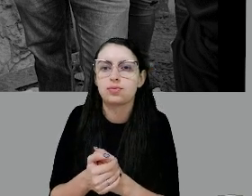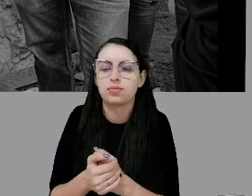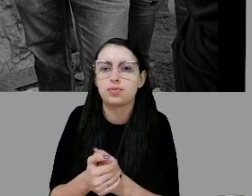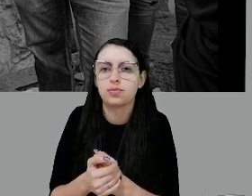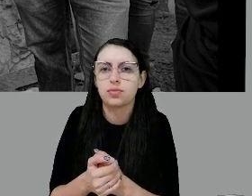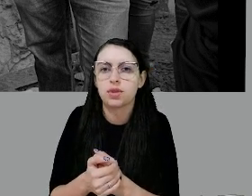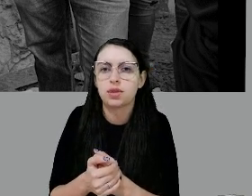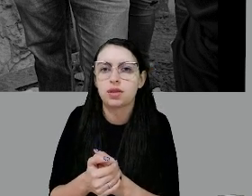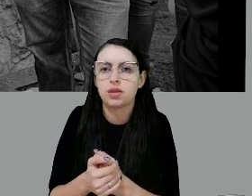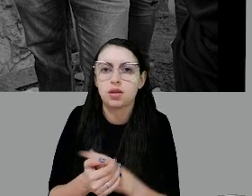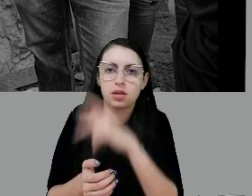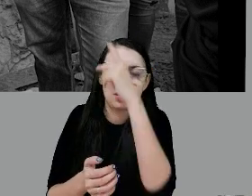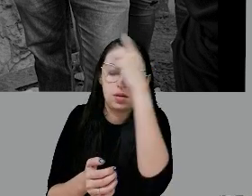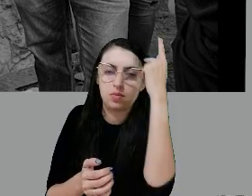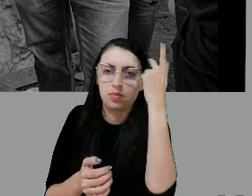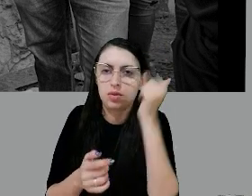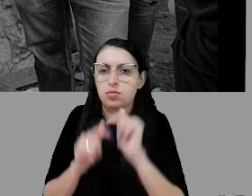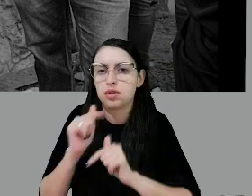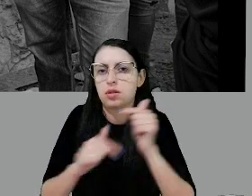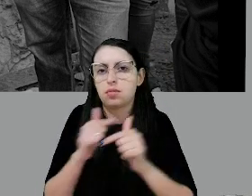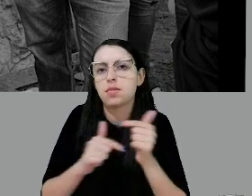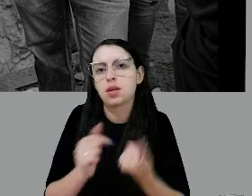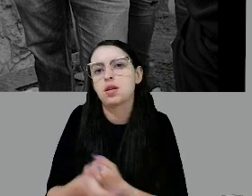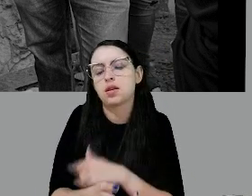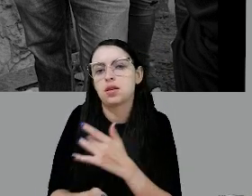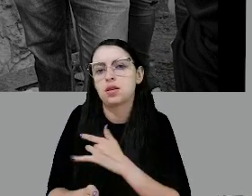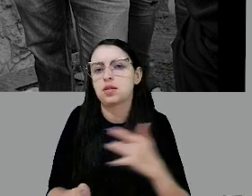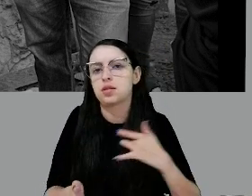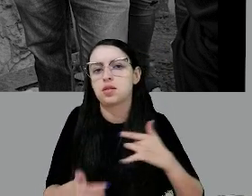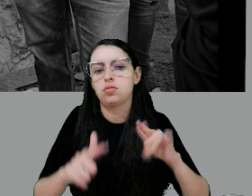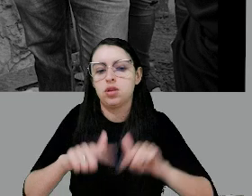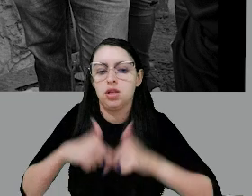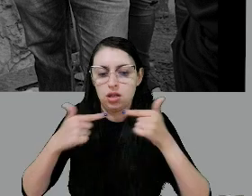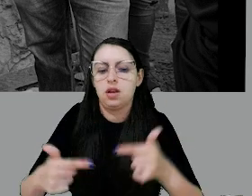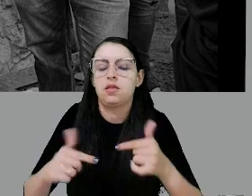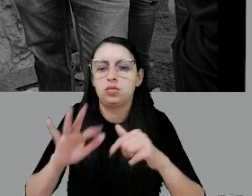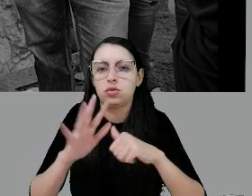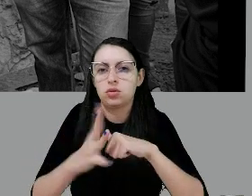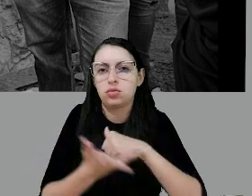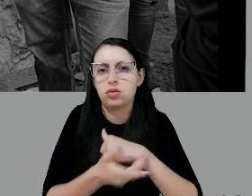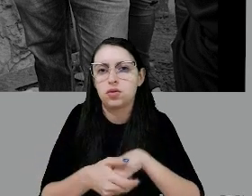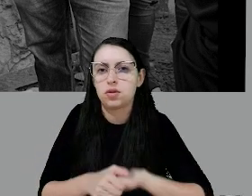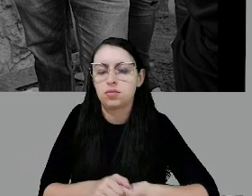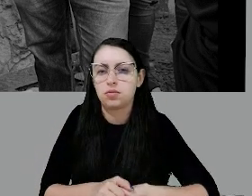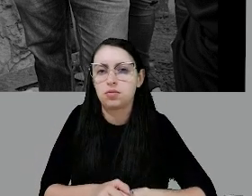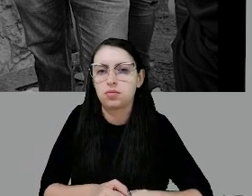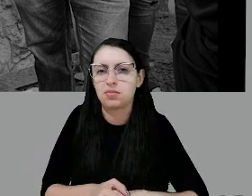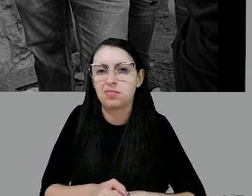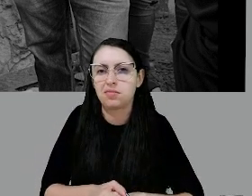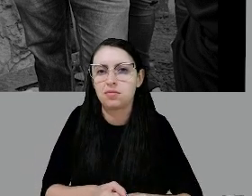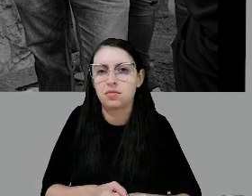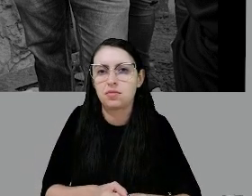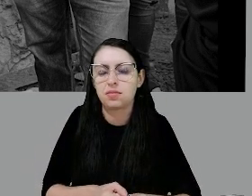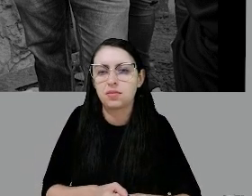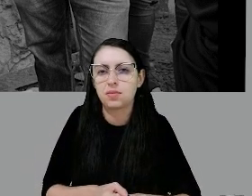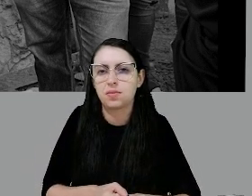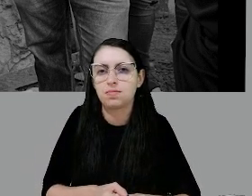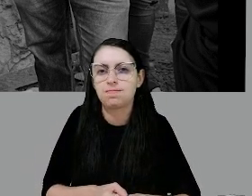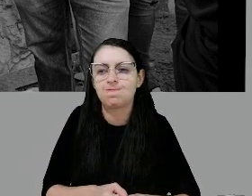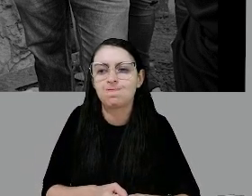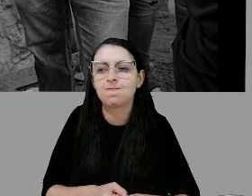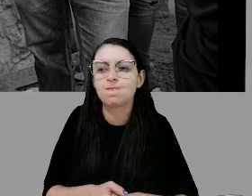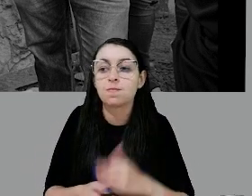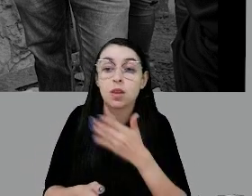queridos profissionais de saúde na luta dessa amanhã. As fotos apresentam literalmente o